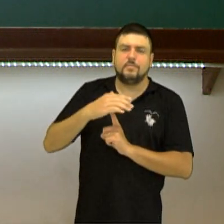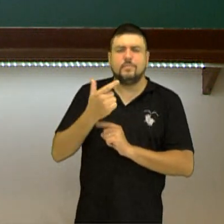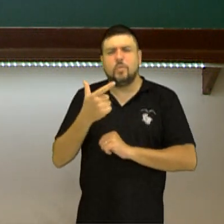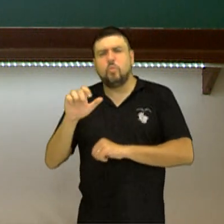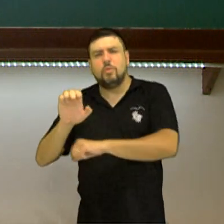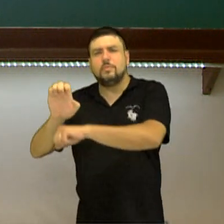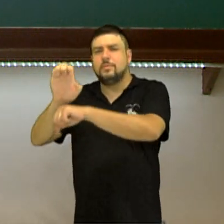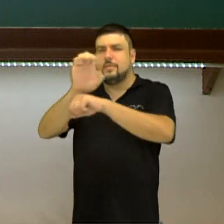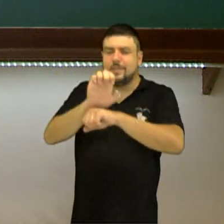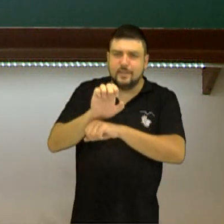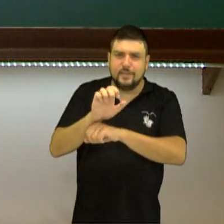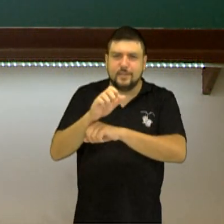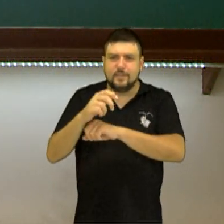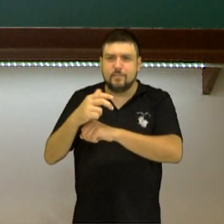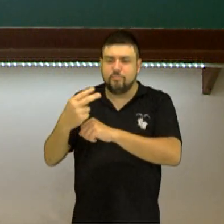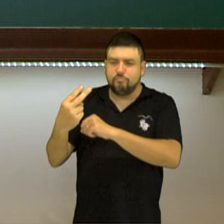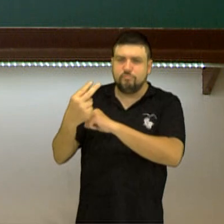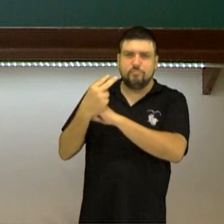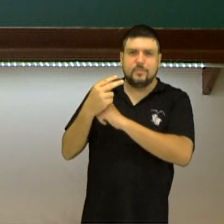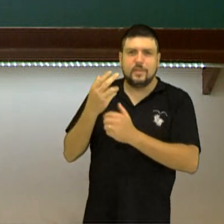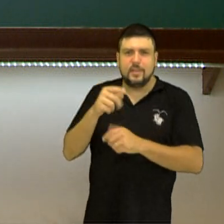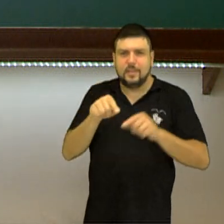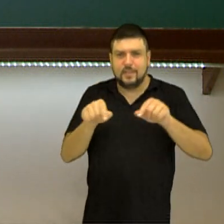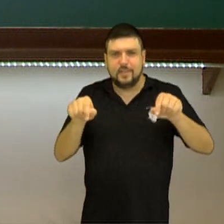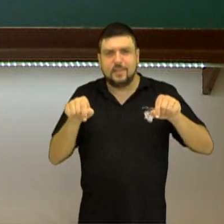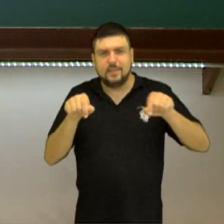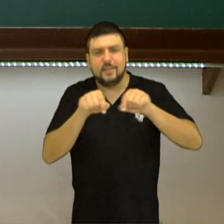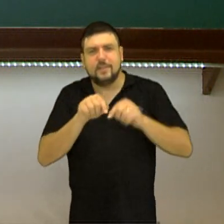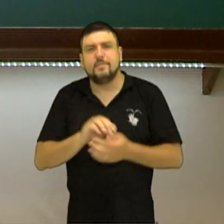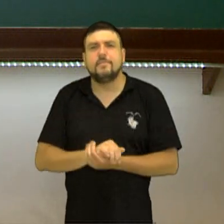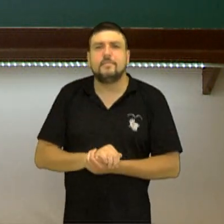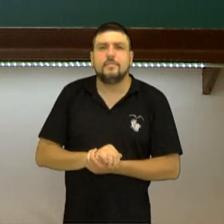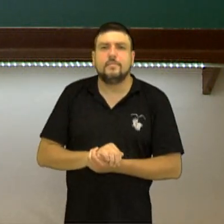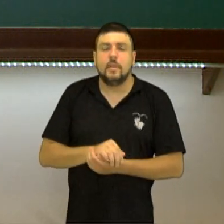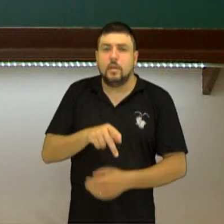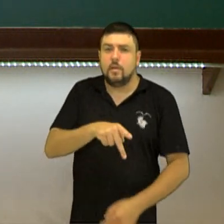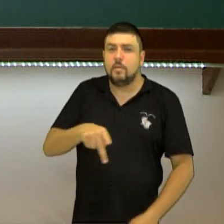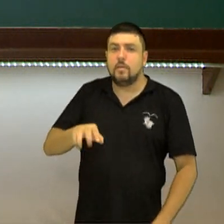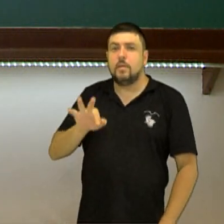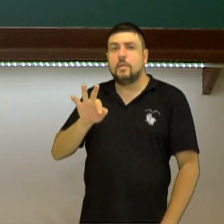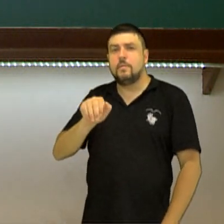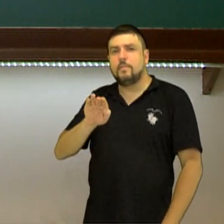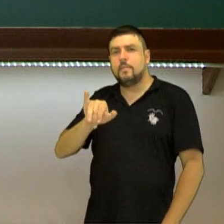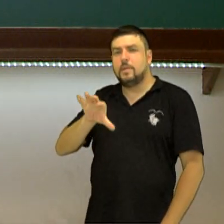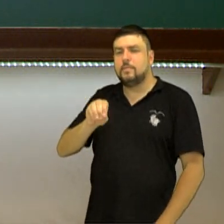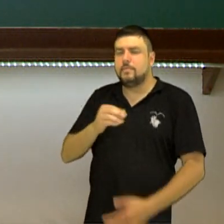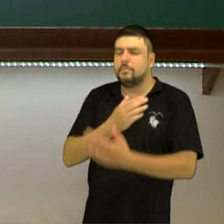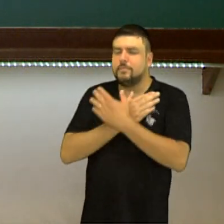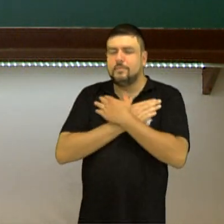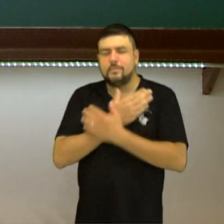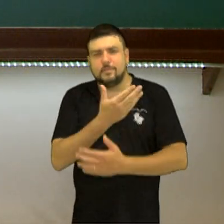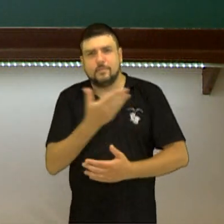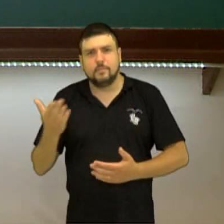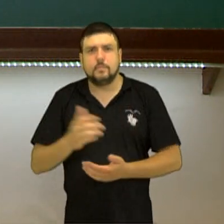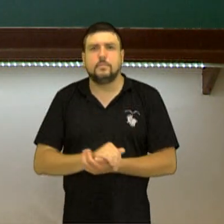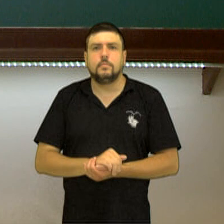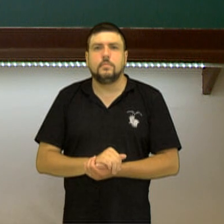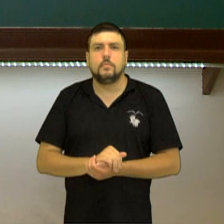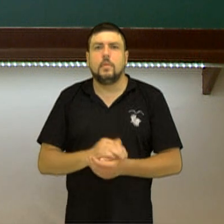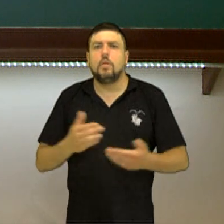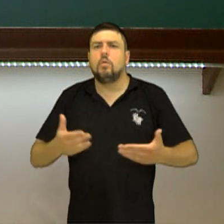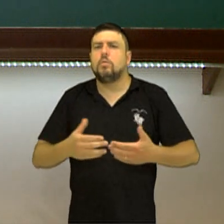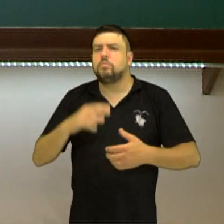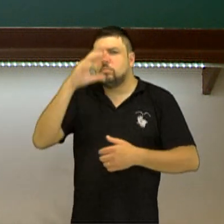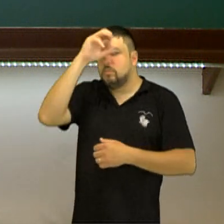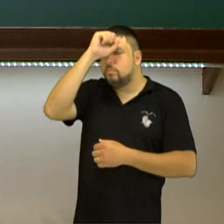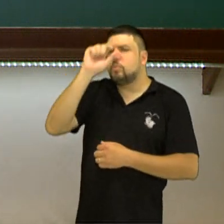hoje, né? Notação científica é extremamente importante para os alunos do terceiro ano, do